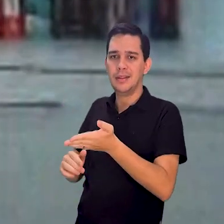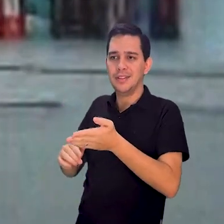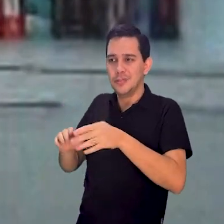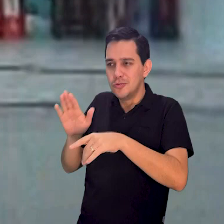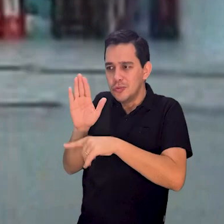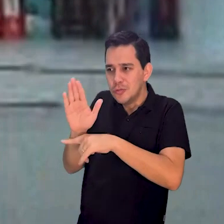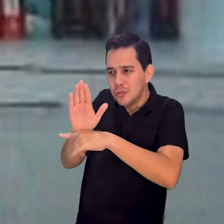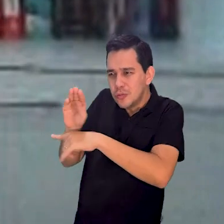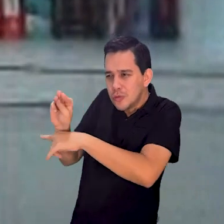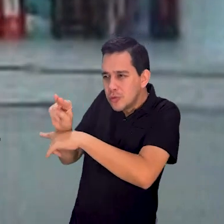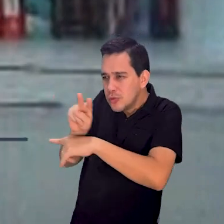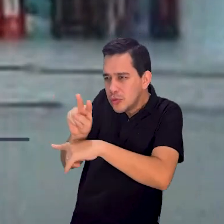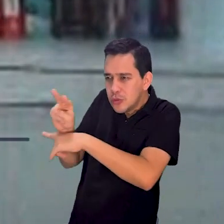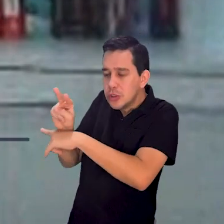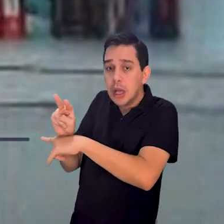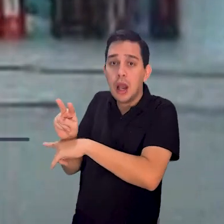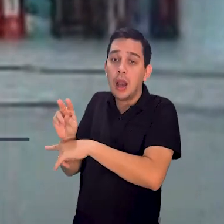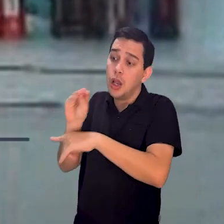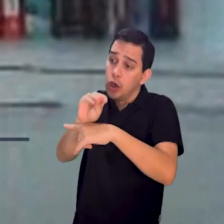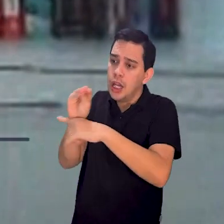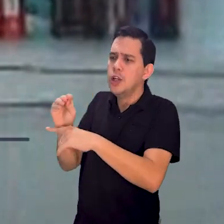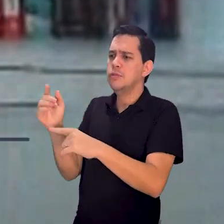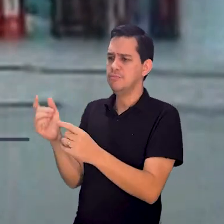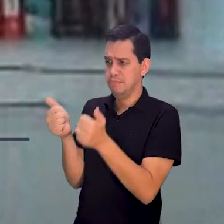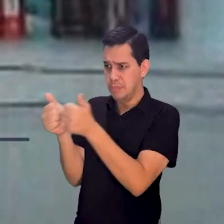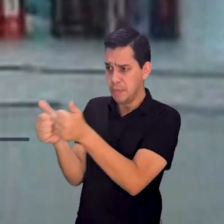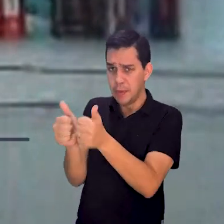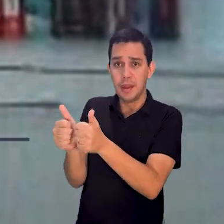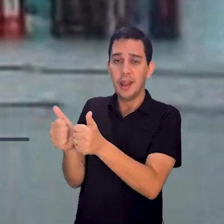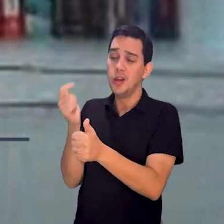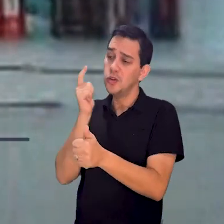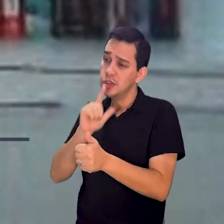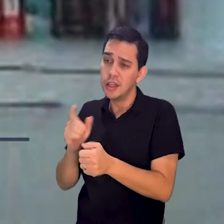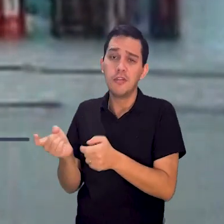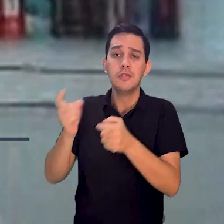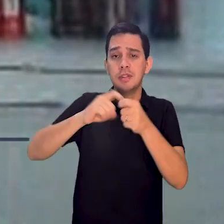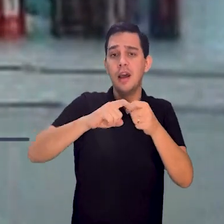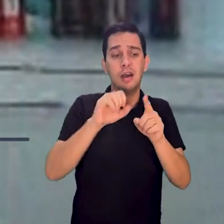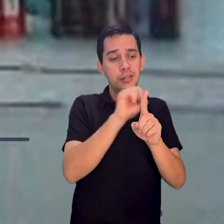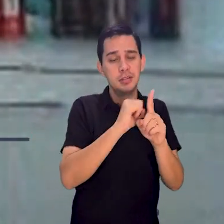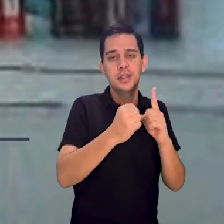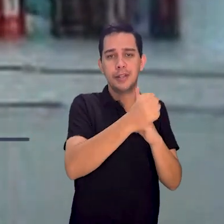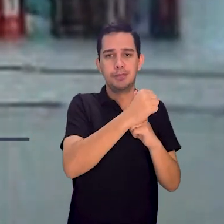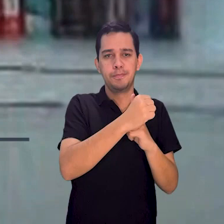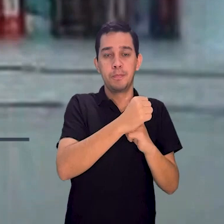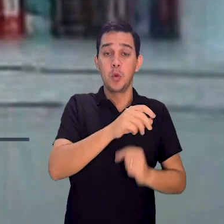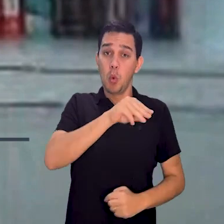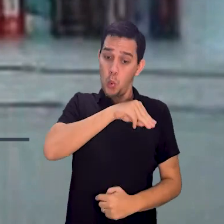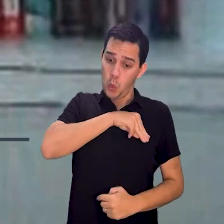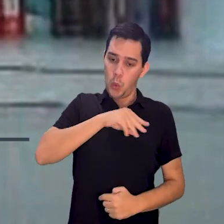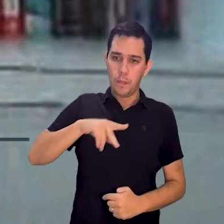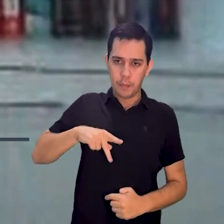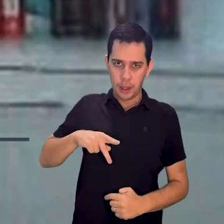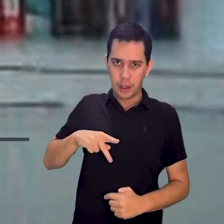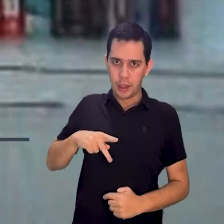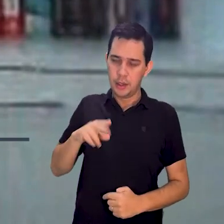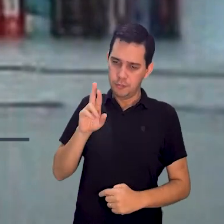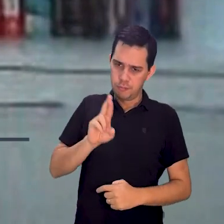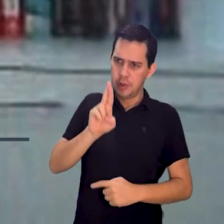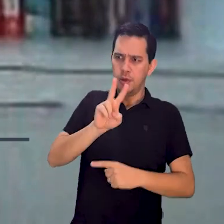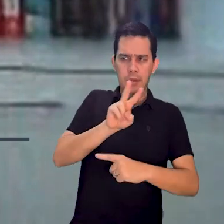ele, se recebendo o tratamento correto, ele tem condições de viver em sociedade. Então, a atuação do Ministério